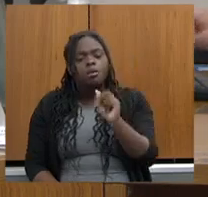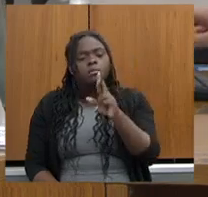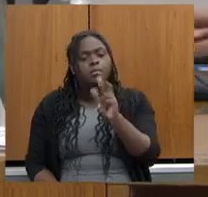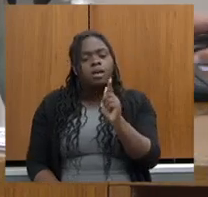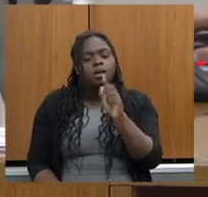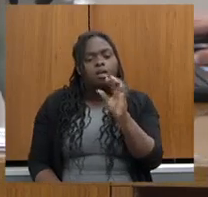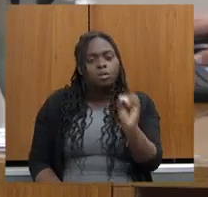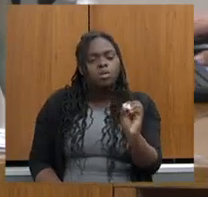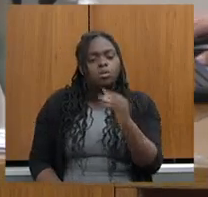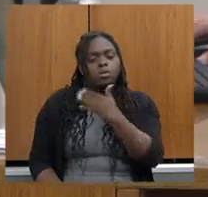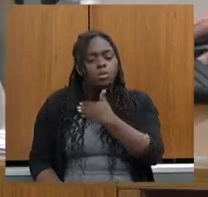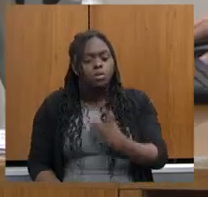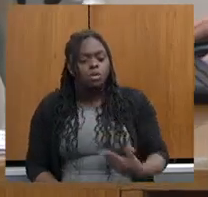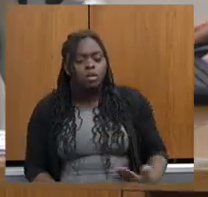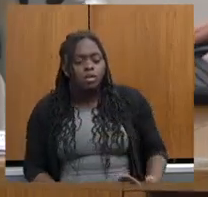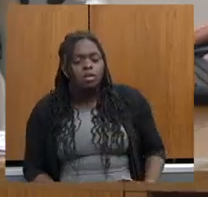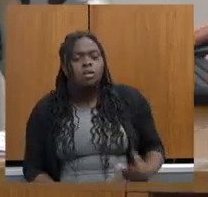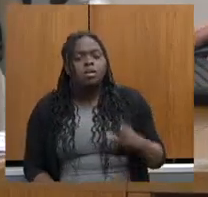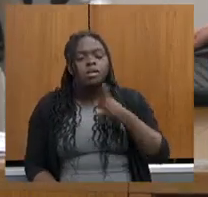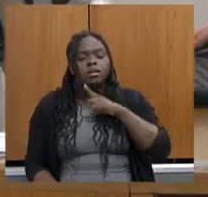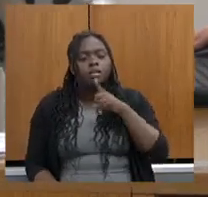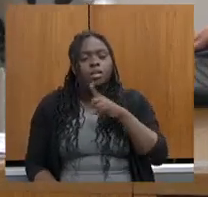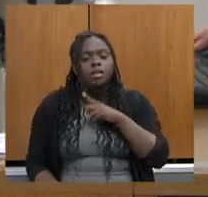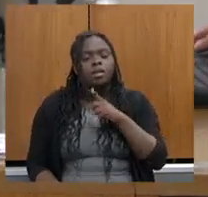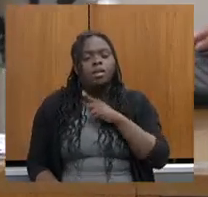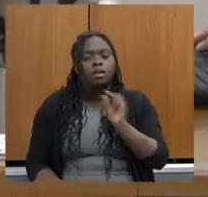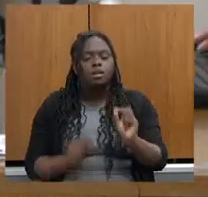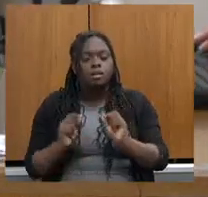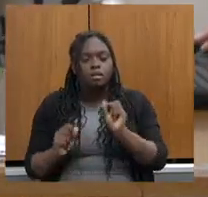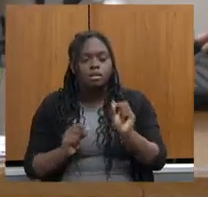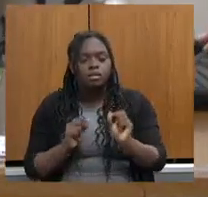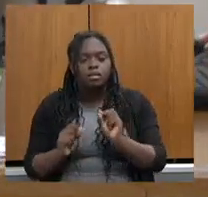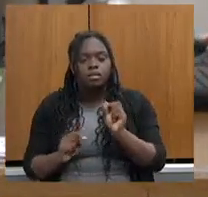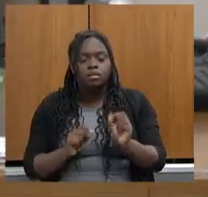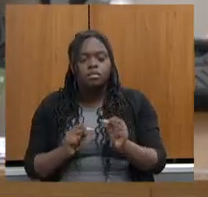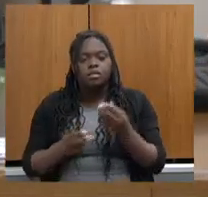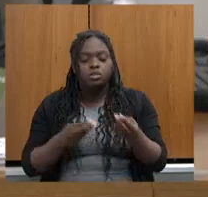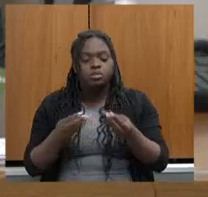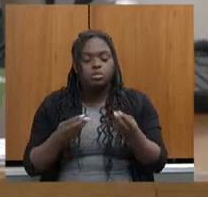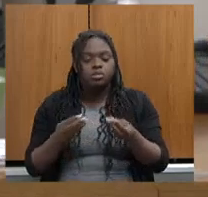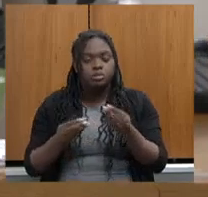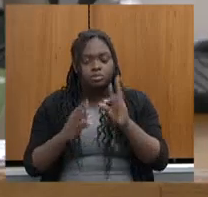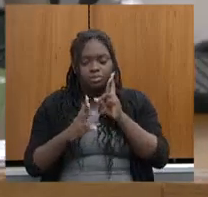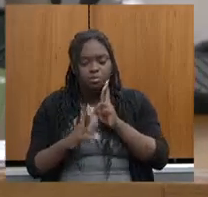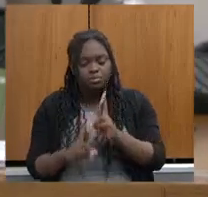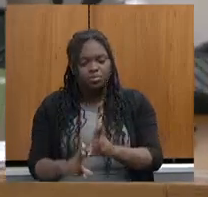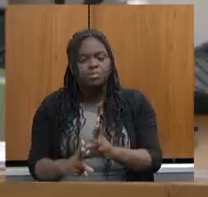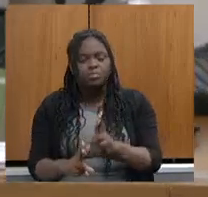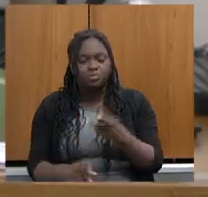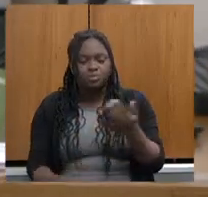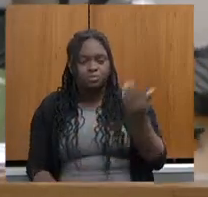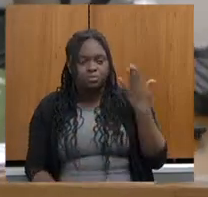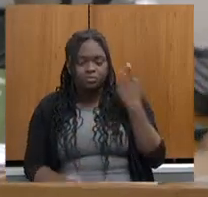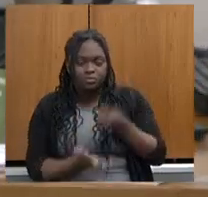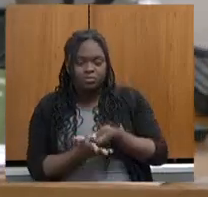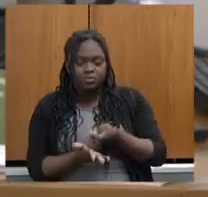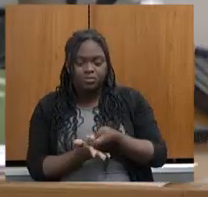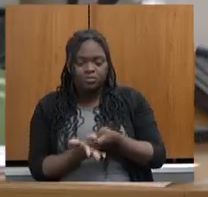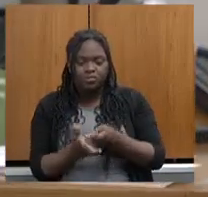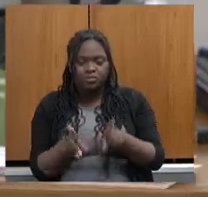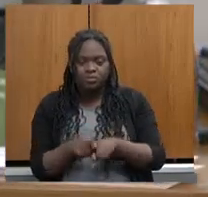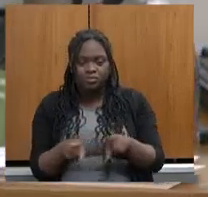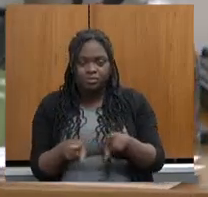Reginho também hoje nós temos o Corpo Bombeiro na cidade de Andradas da mesma forma lá em Machado também na época com cobranças também